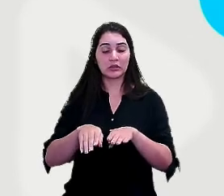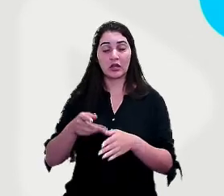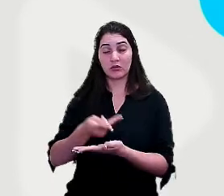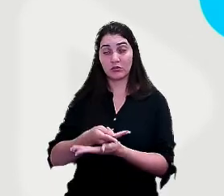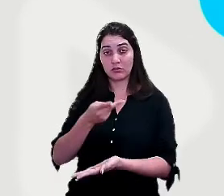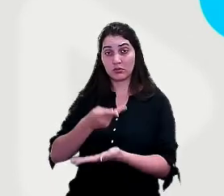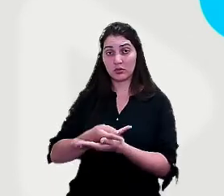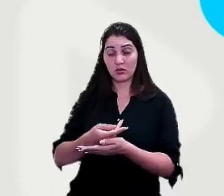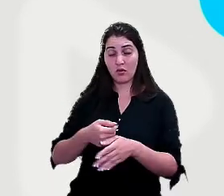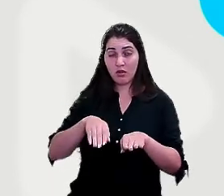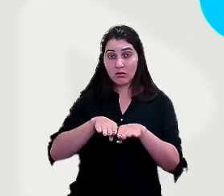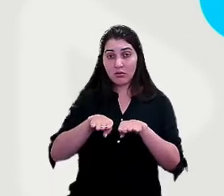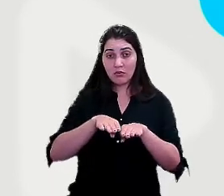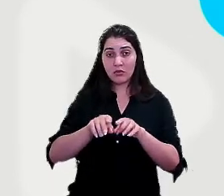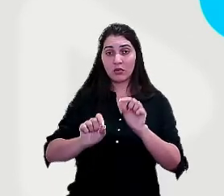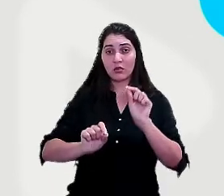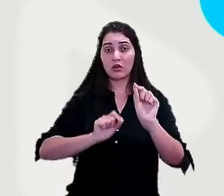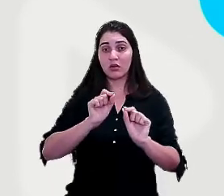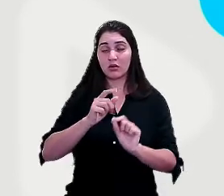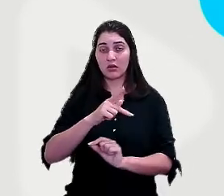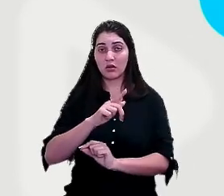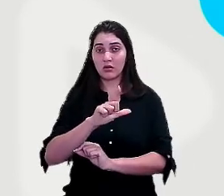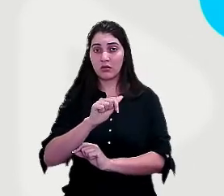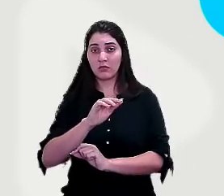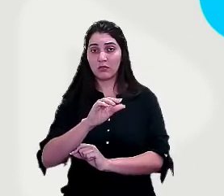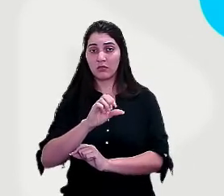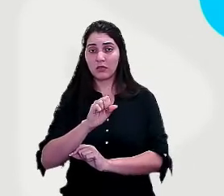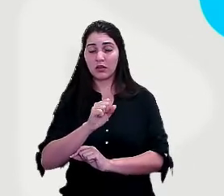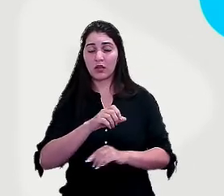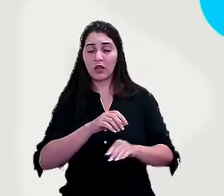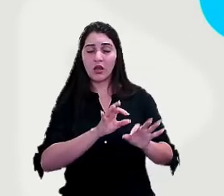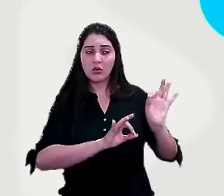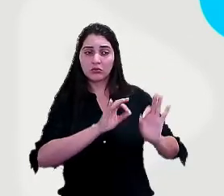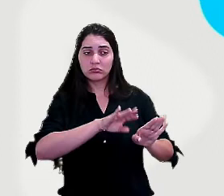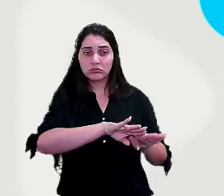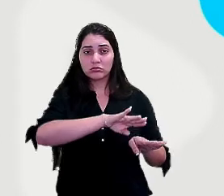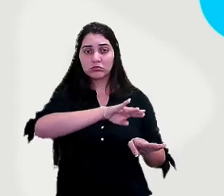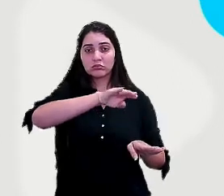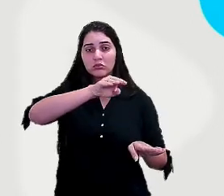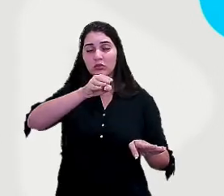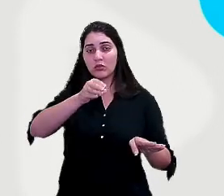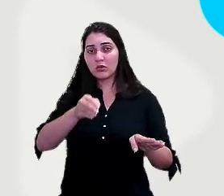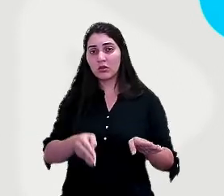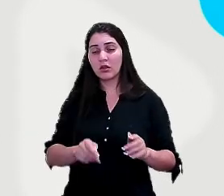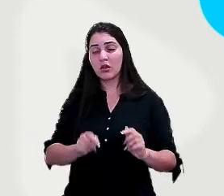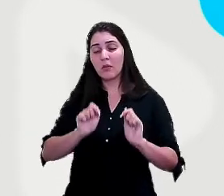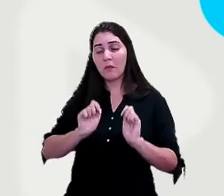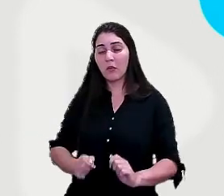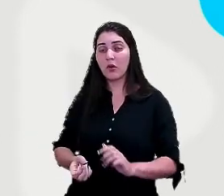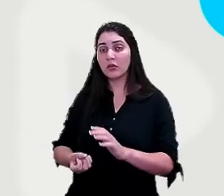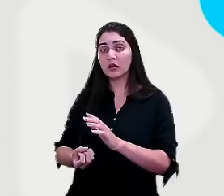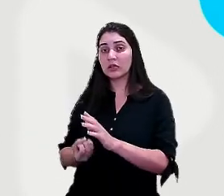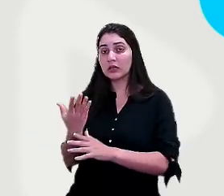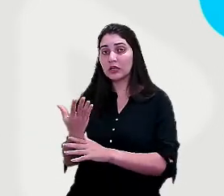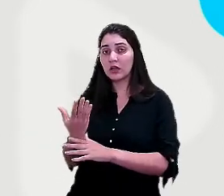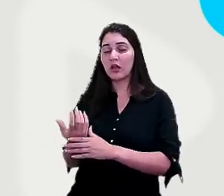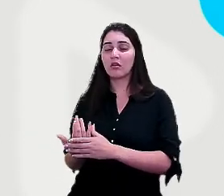tectônica, ela, além da questão da formação das montanhas, elas também podem dar origem a vulcões, né?